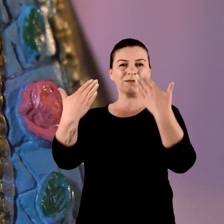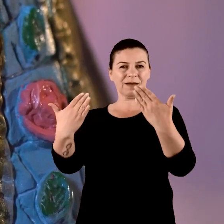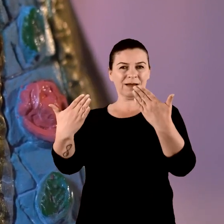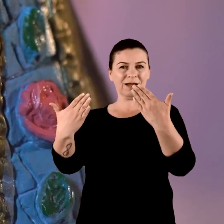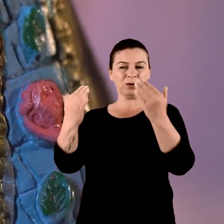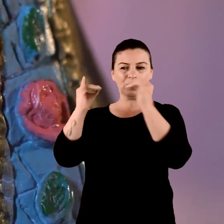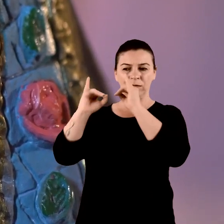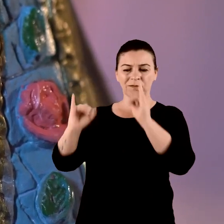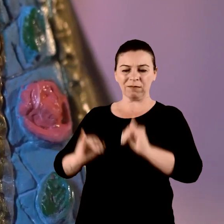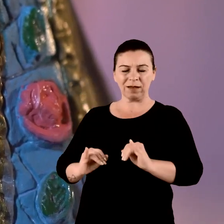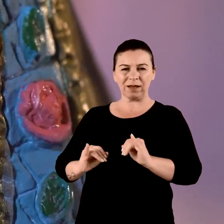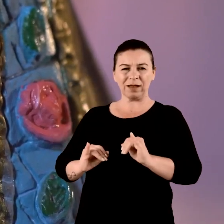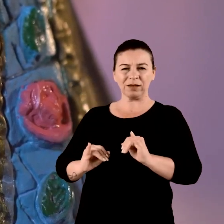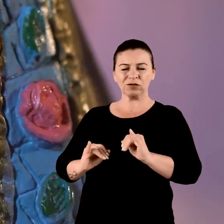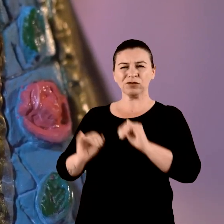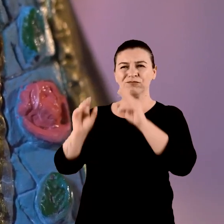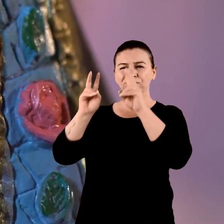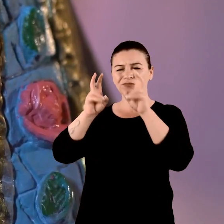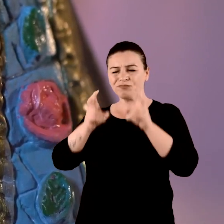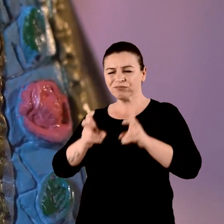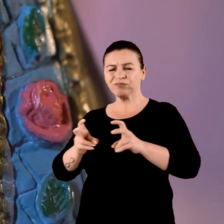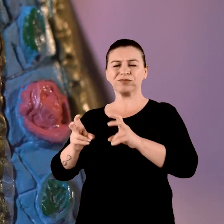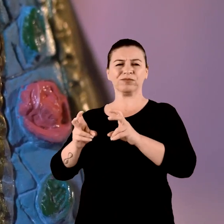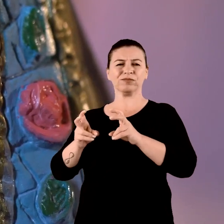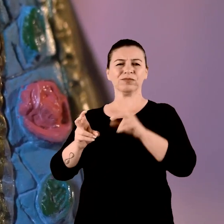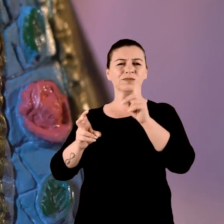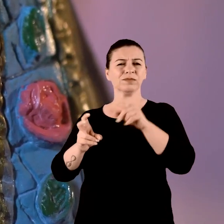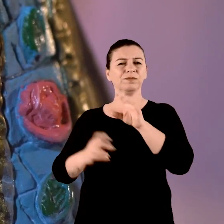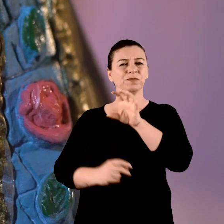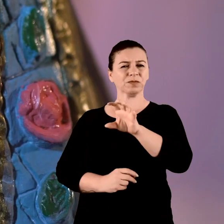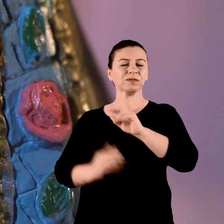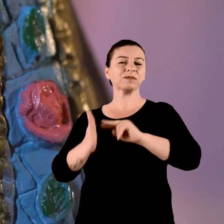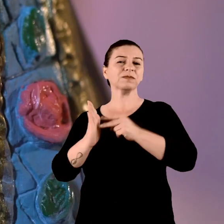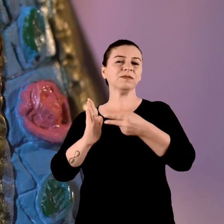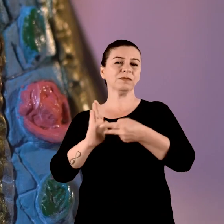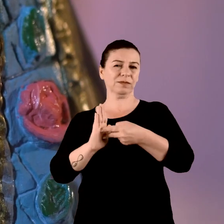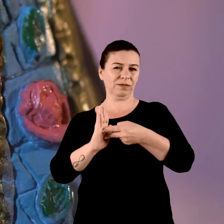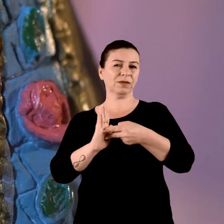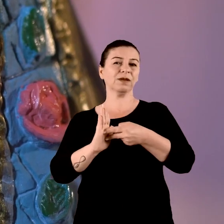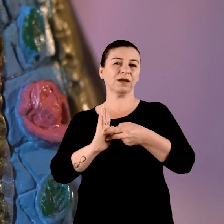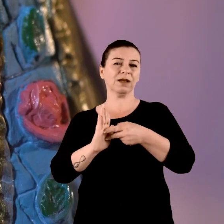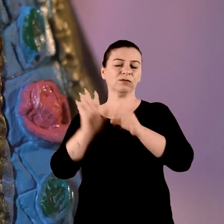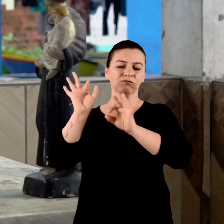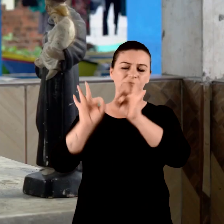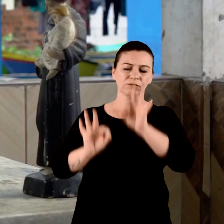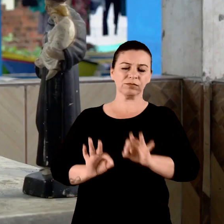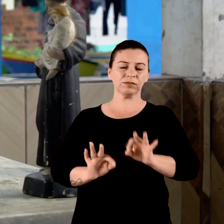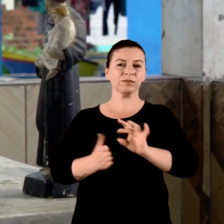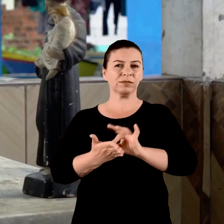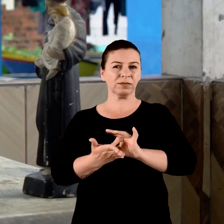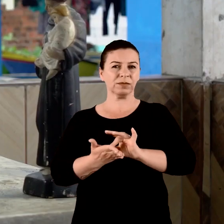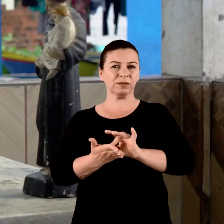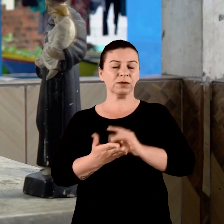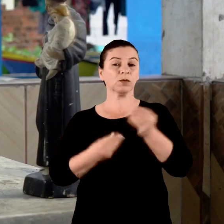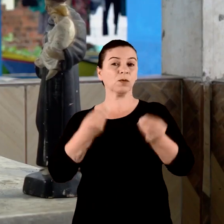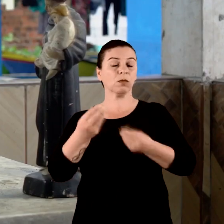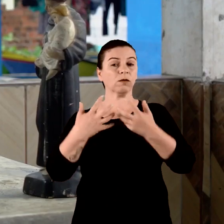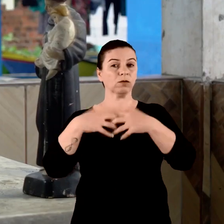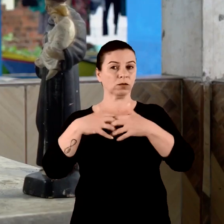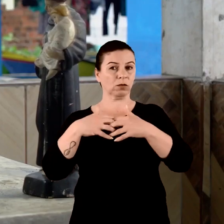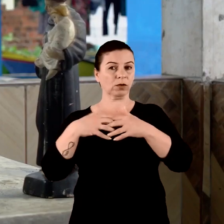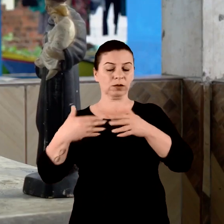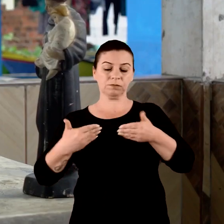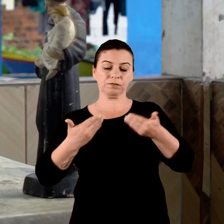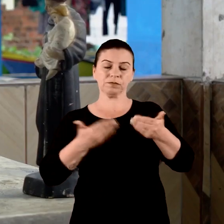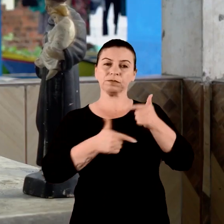deparo com as peças, quando eu faço a leitura das peças, é isso que é o sentido de restaurar. Então, como que funciona?